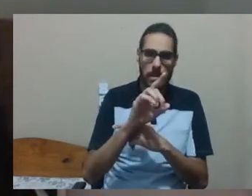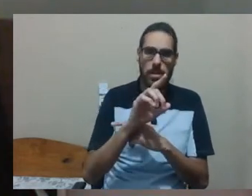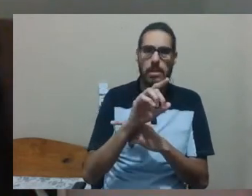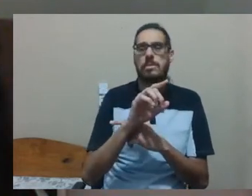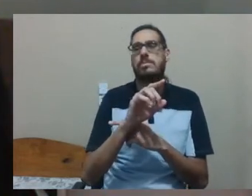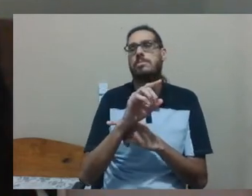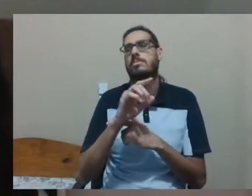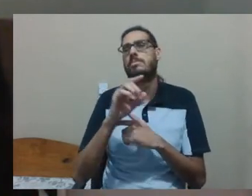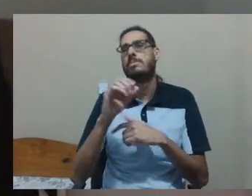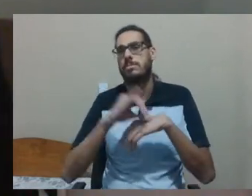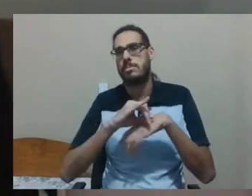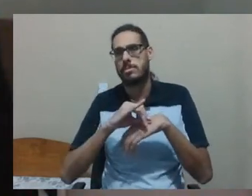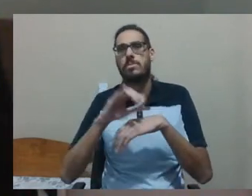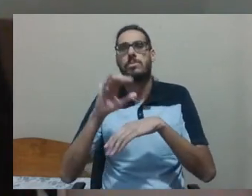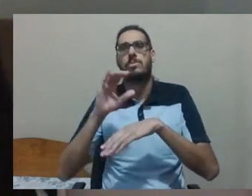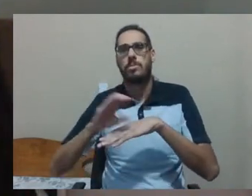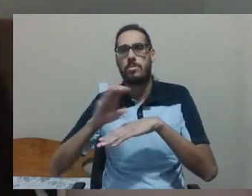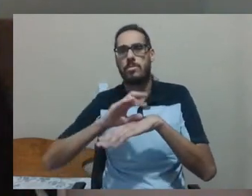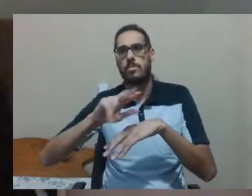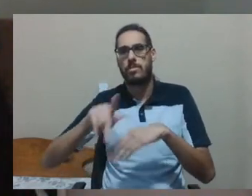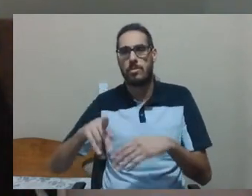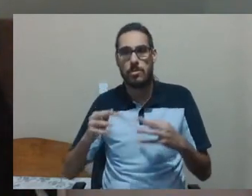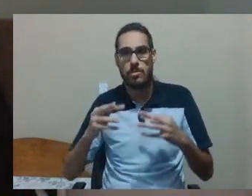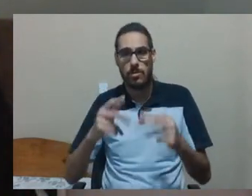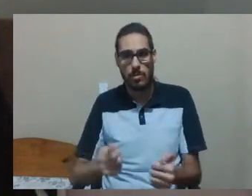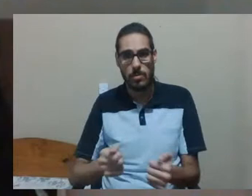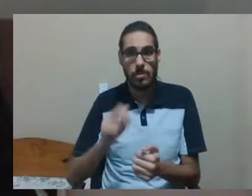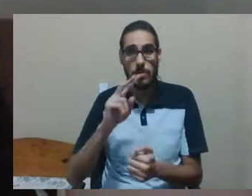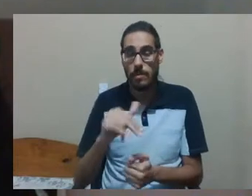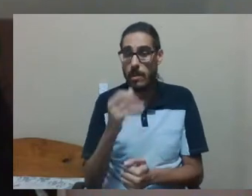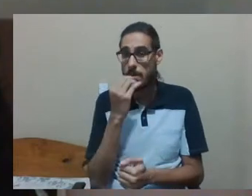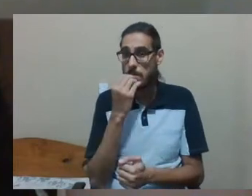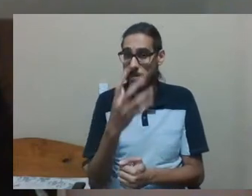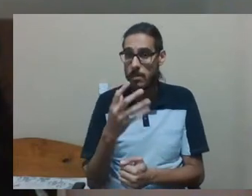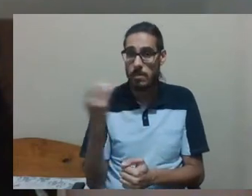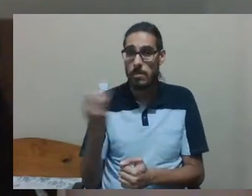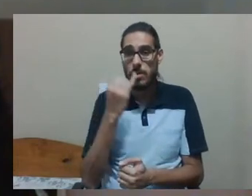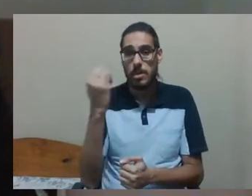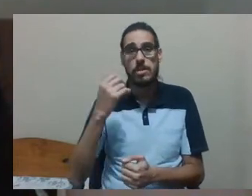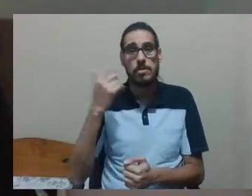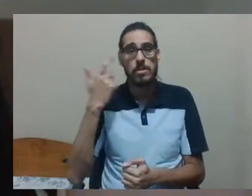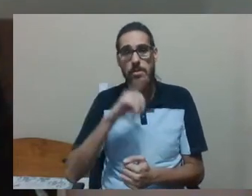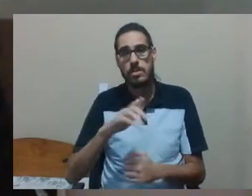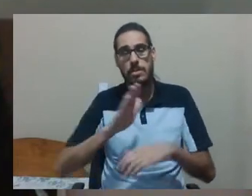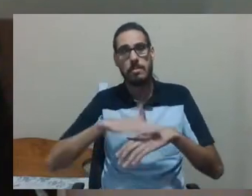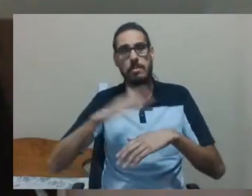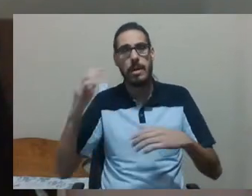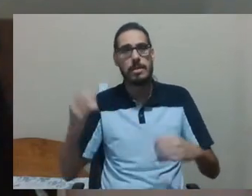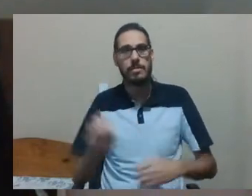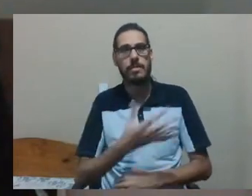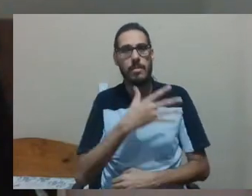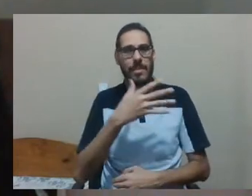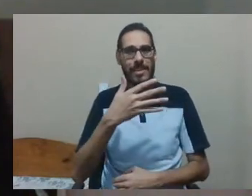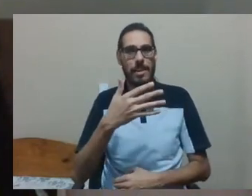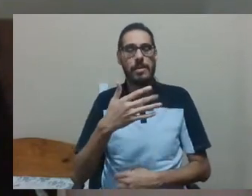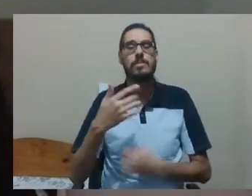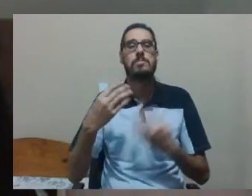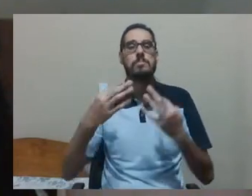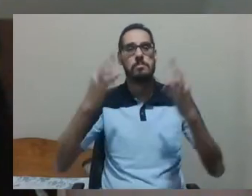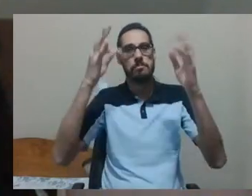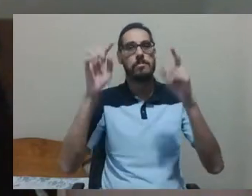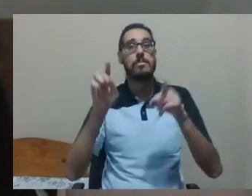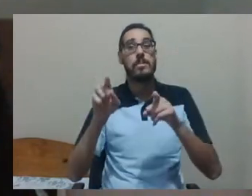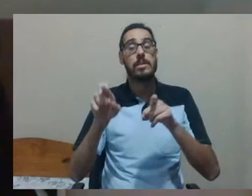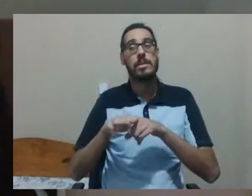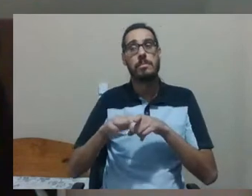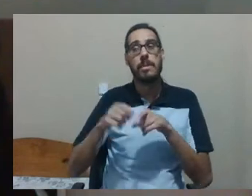eles vão ser muito importantes para a modernização, ouvindo os grandes interessados na formação profissional, que são os estudantes. E